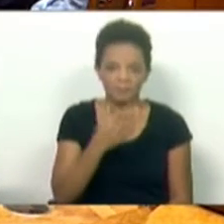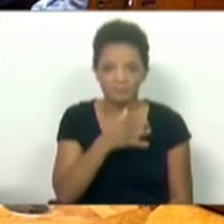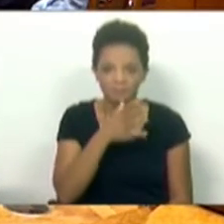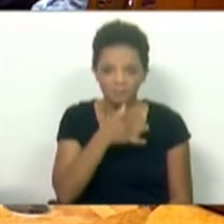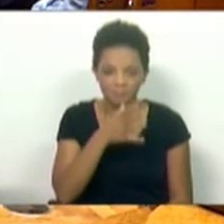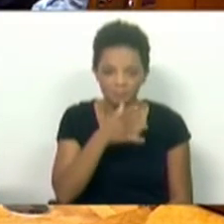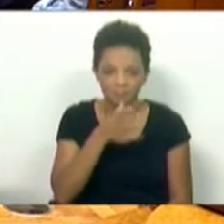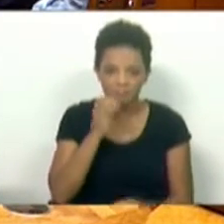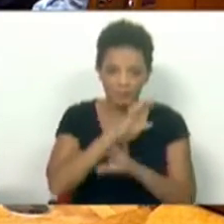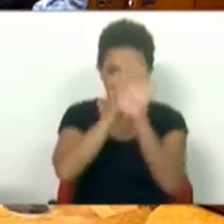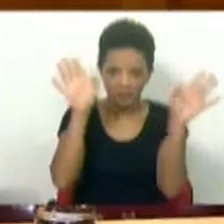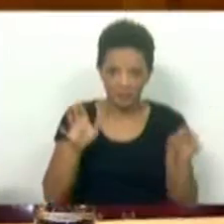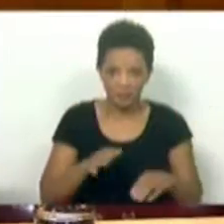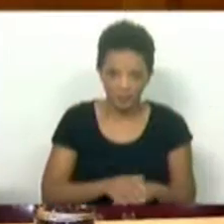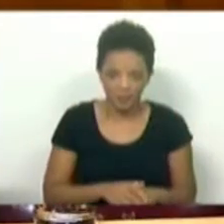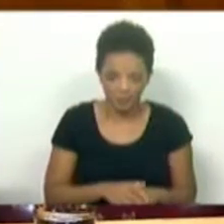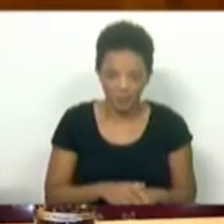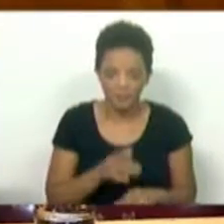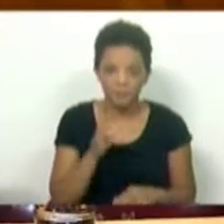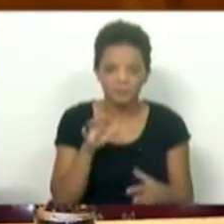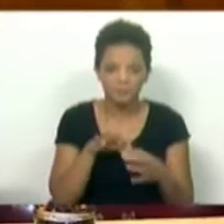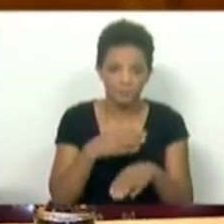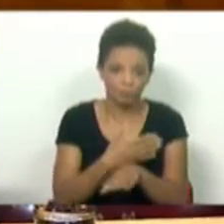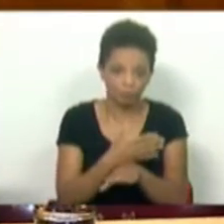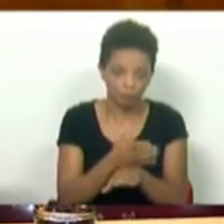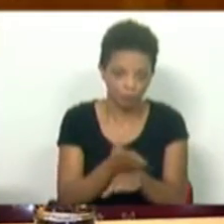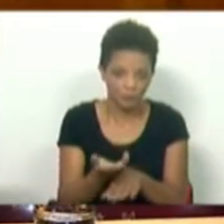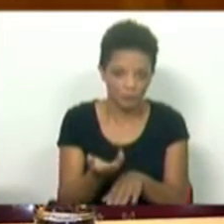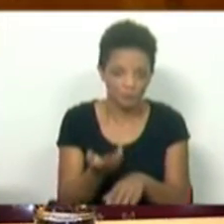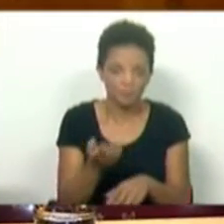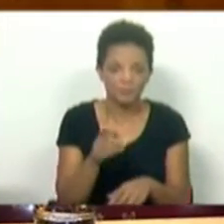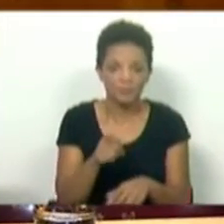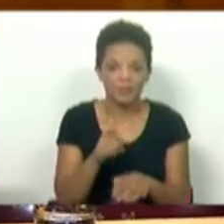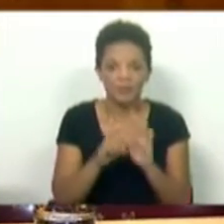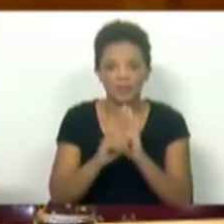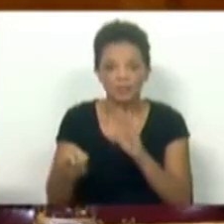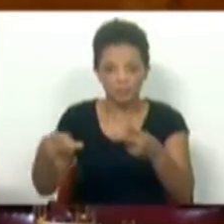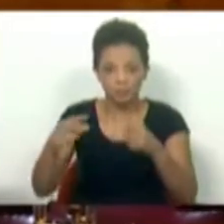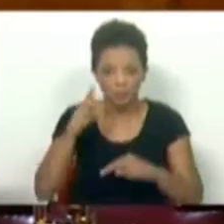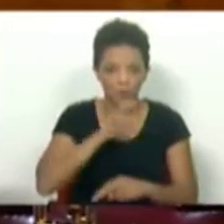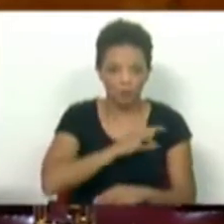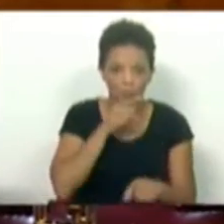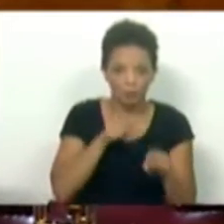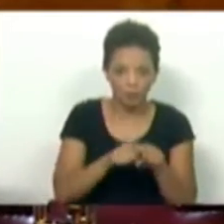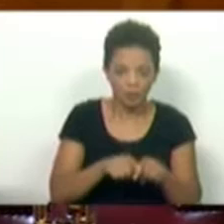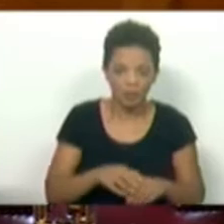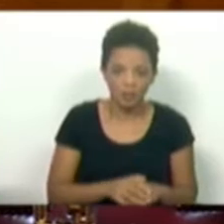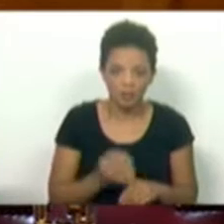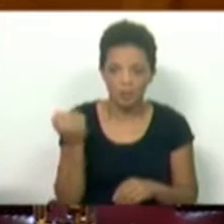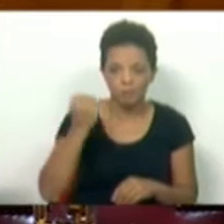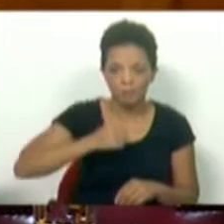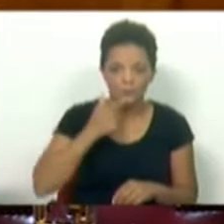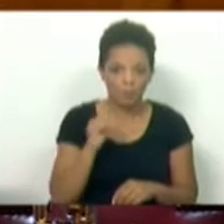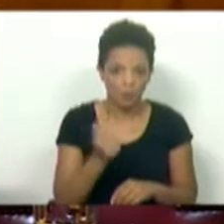de esclarecimento que coloca em relação ao atraso da transposição da diretiva. A Sra. Deputada não pode